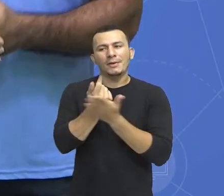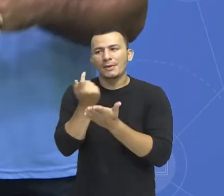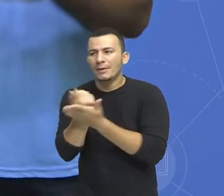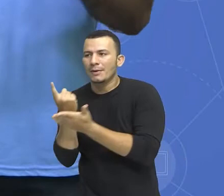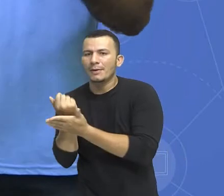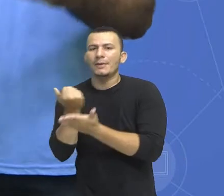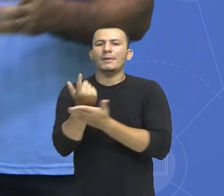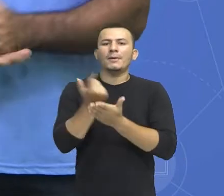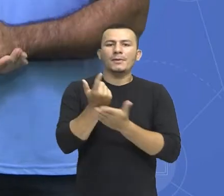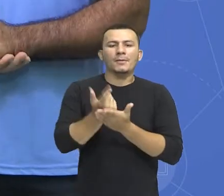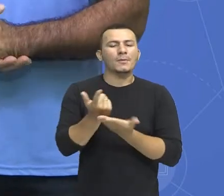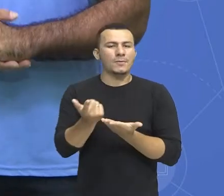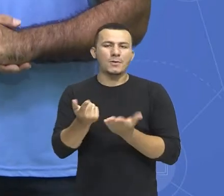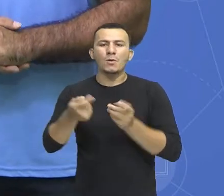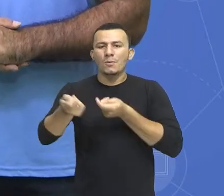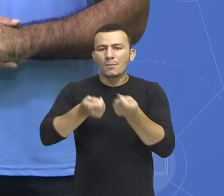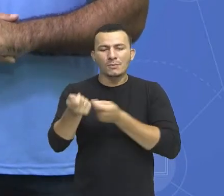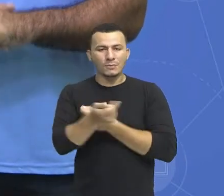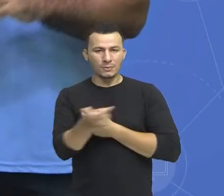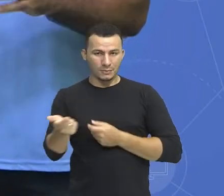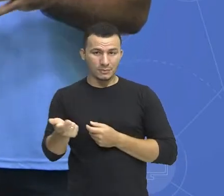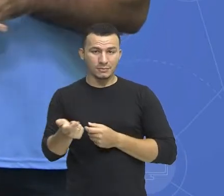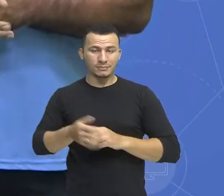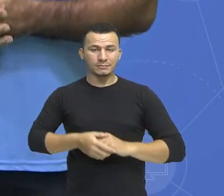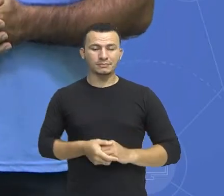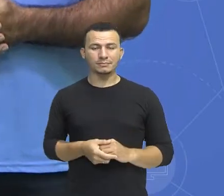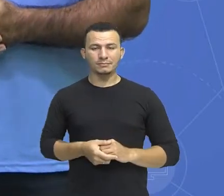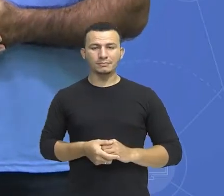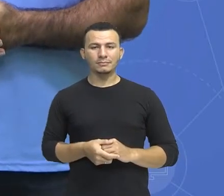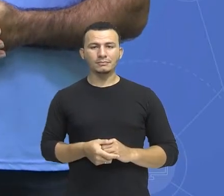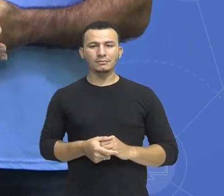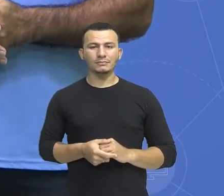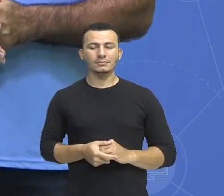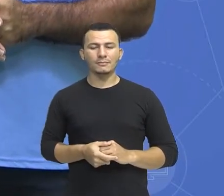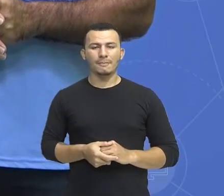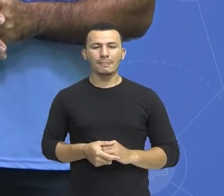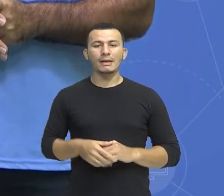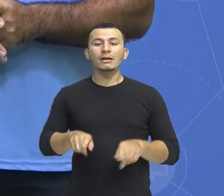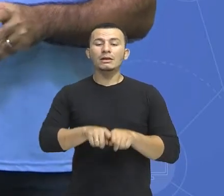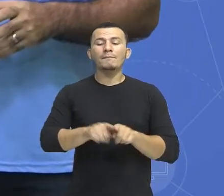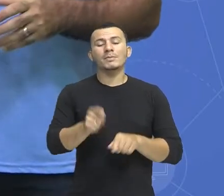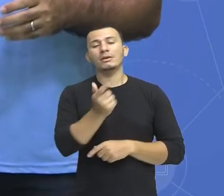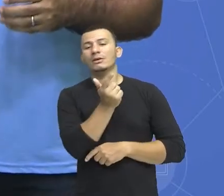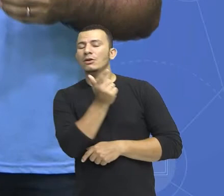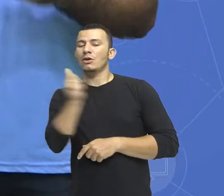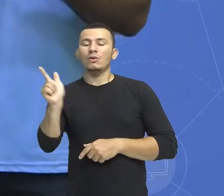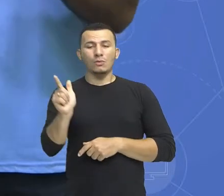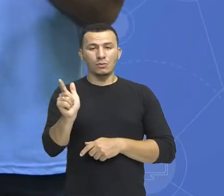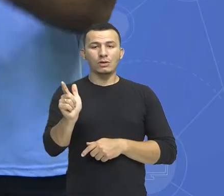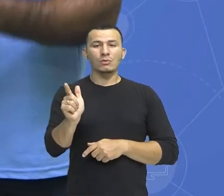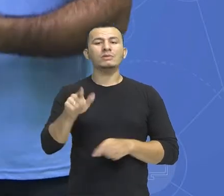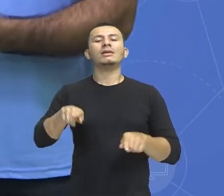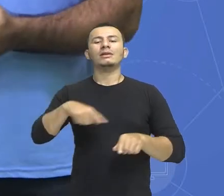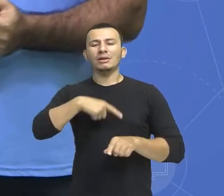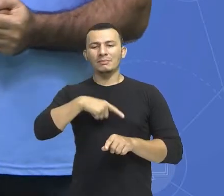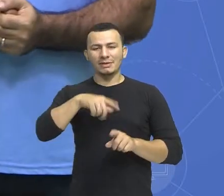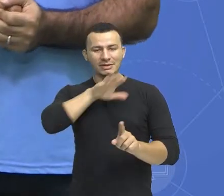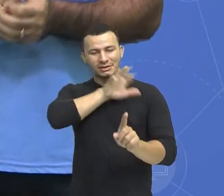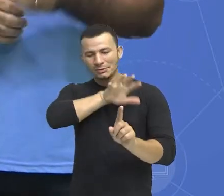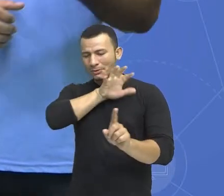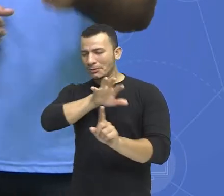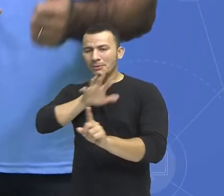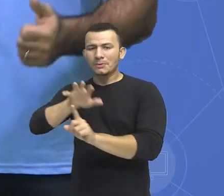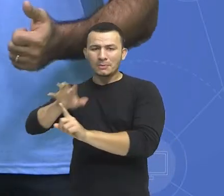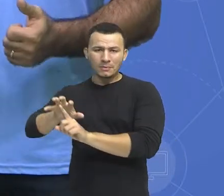um consumismo ideológico. E aí, outra coisa que acaba sendo influenciado por